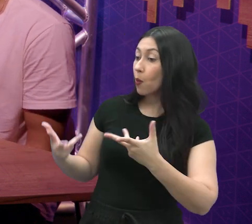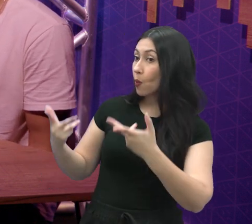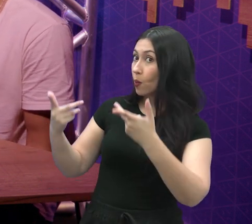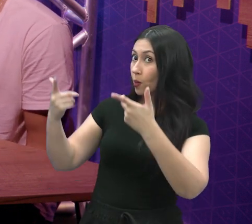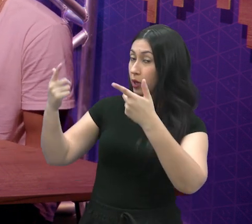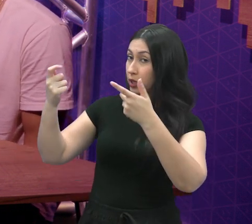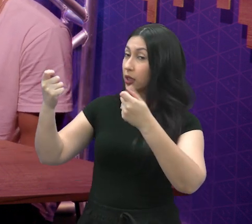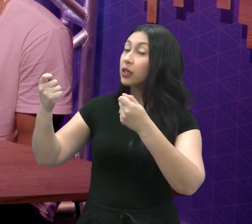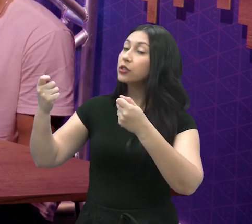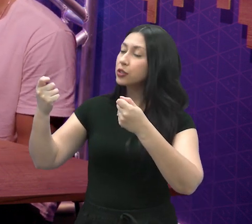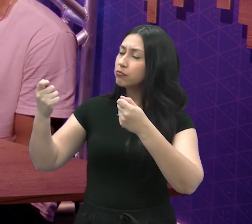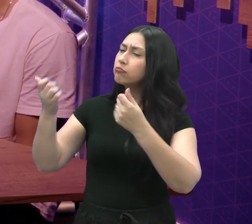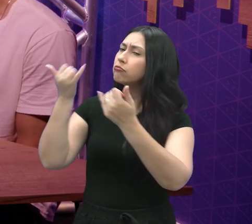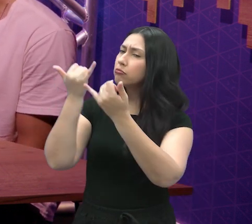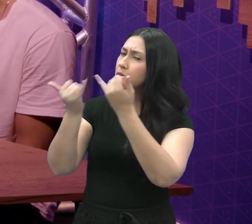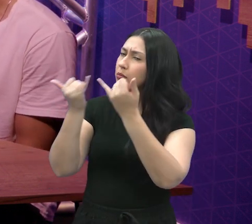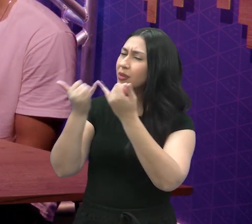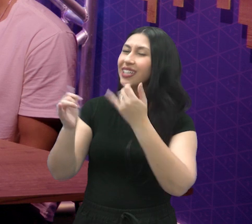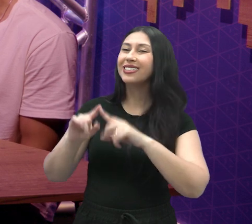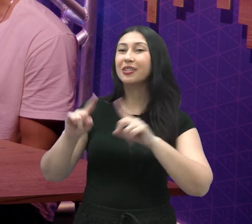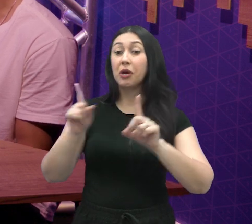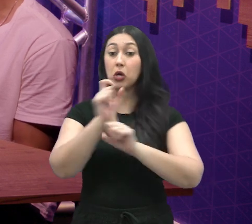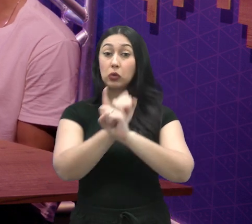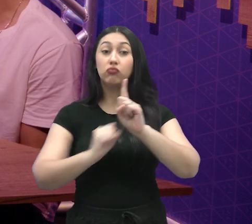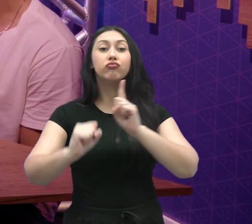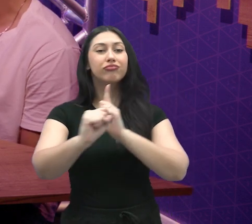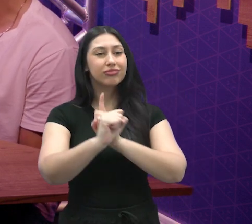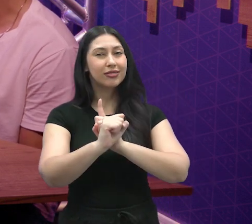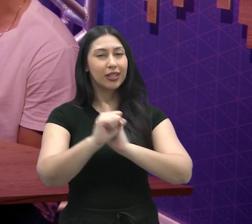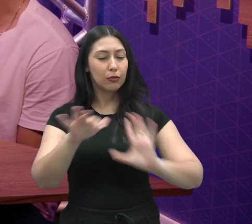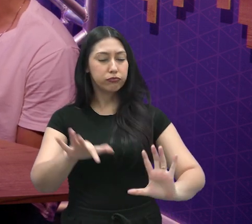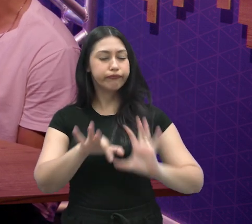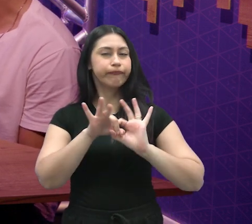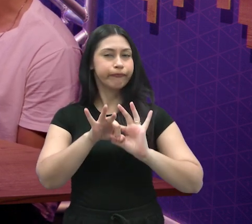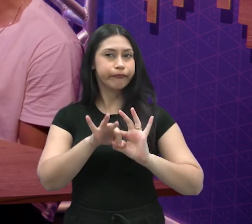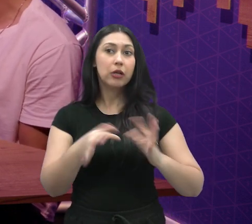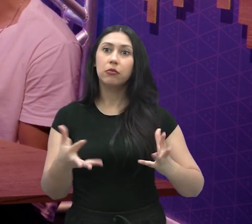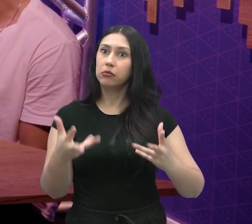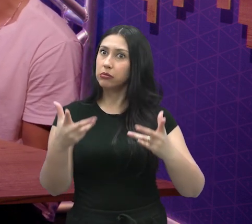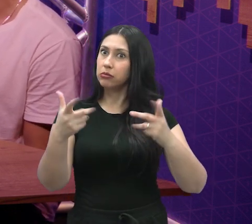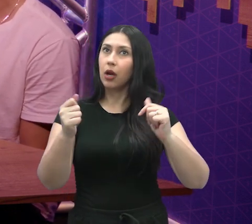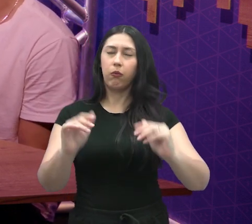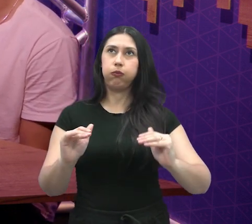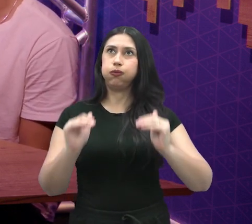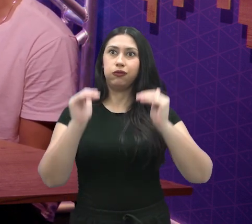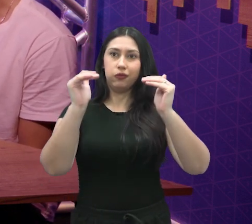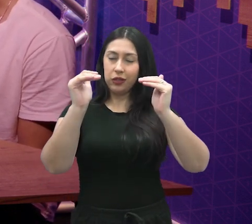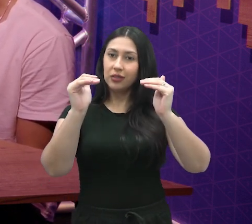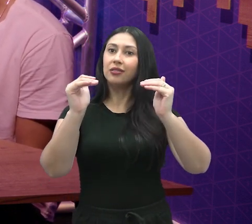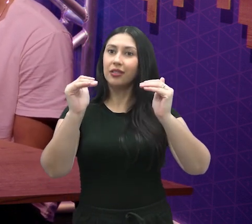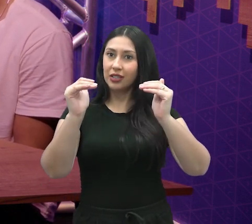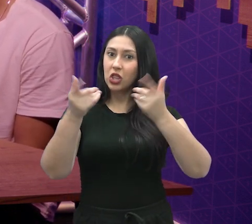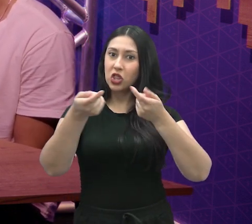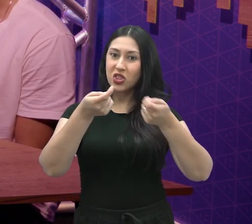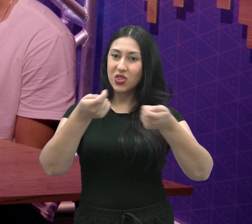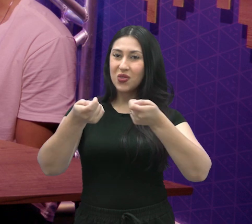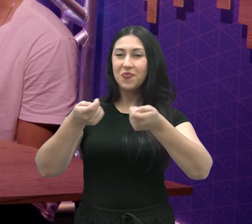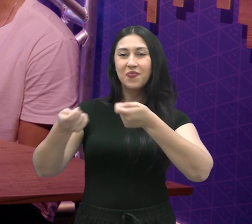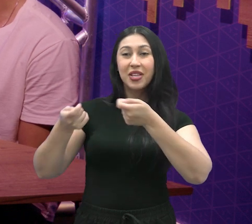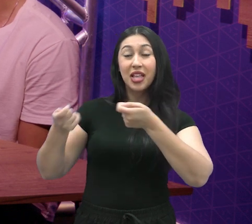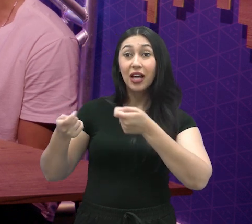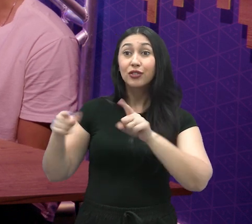habilidade individual era parecido, mas a gente, como sociedade, a gente é impressionante, né? A gente está